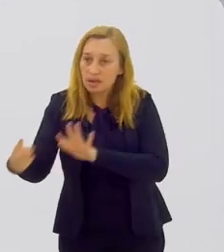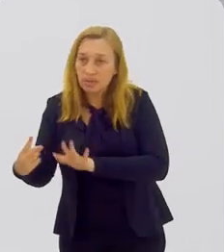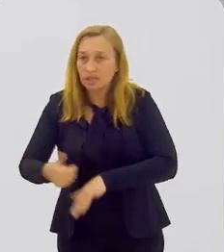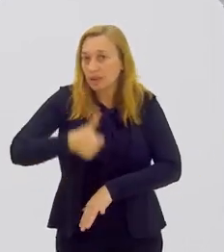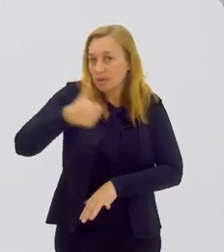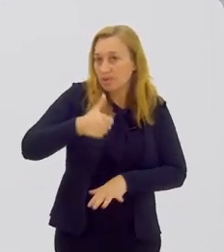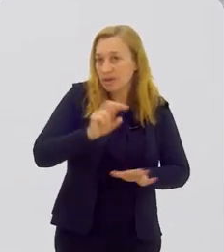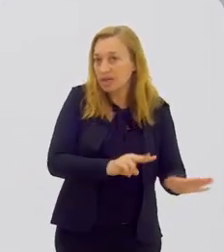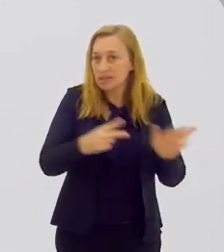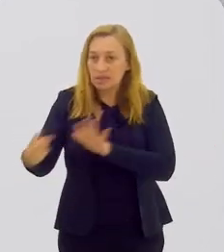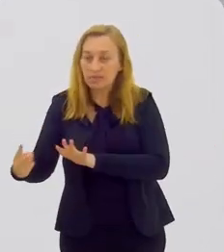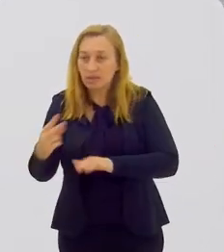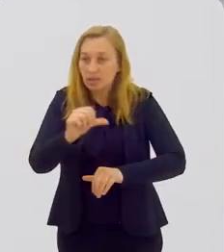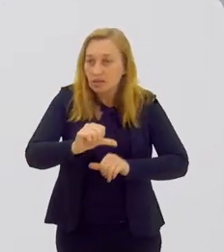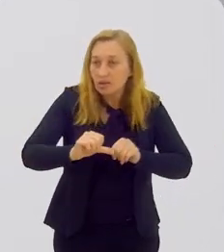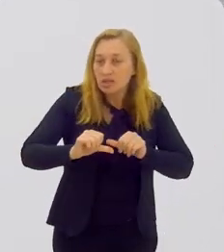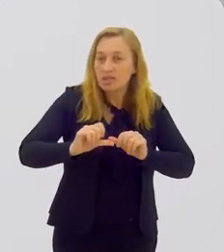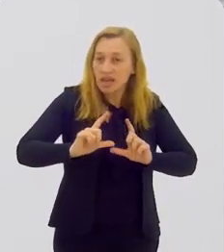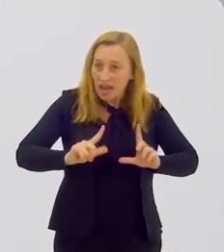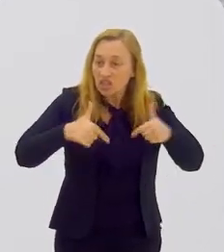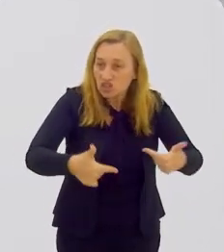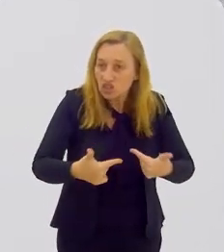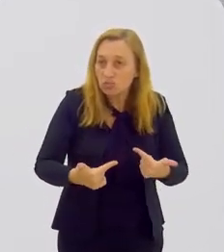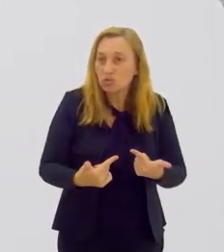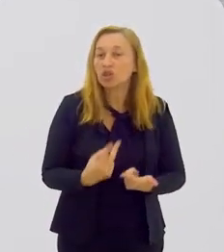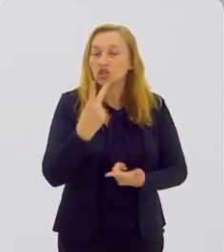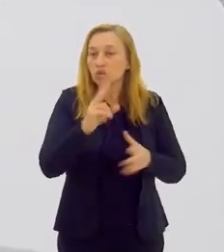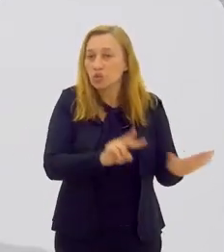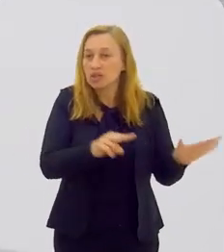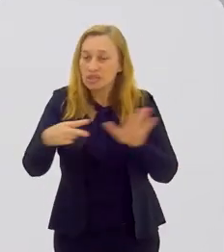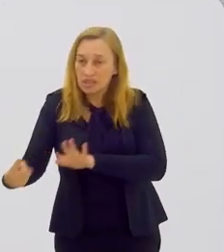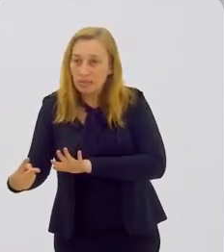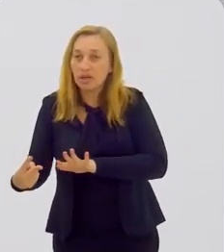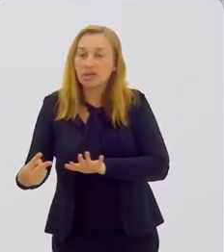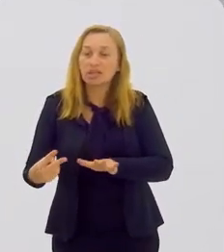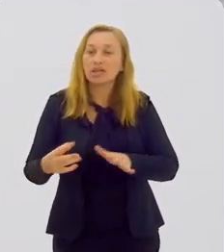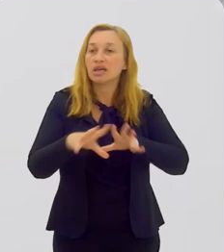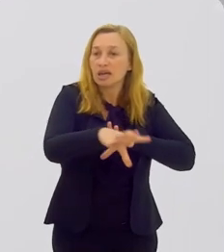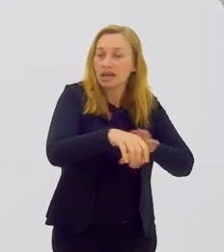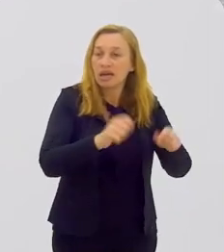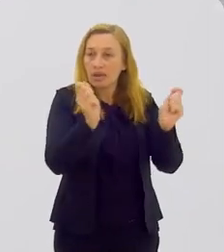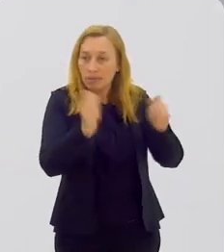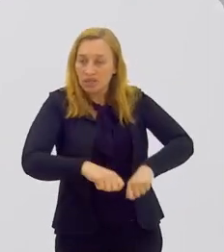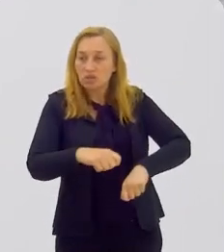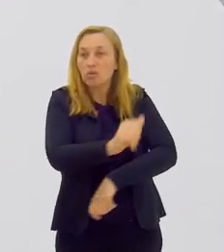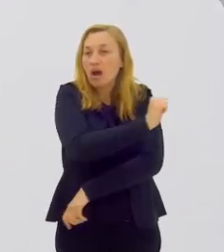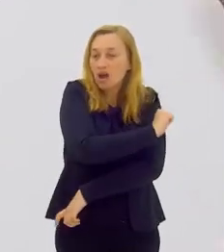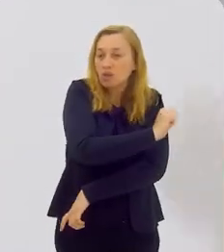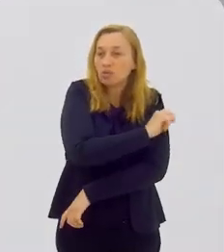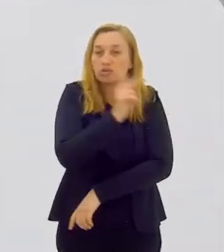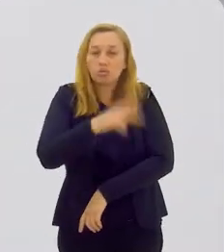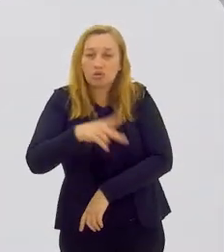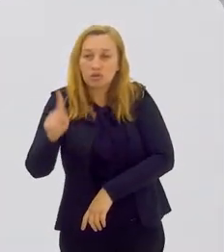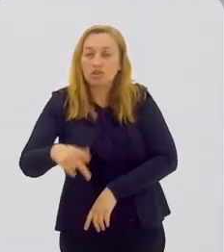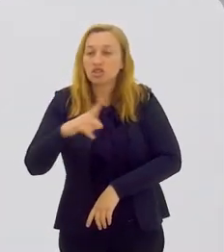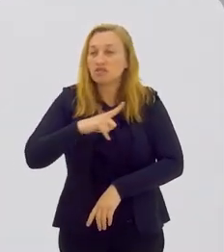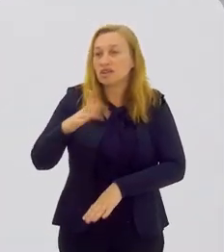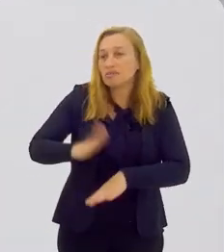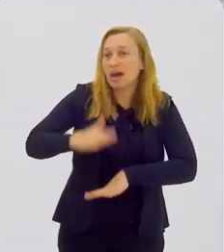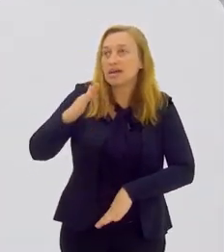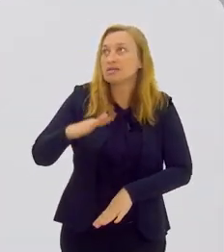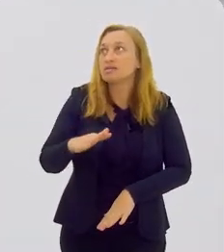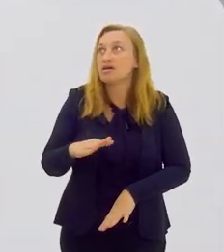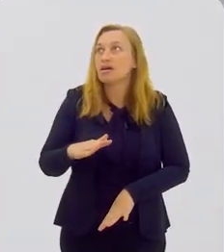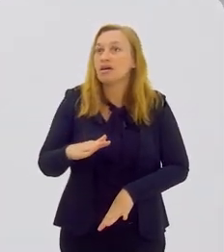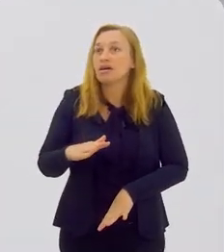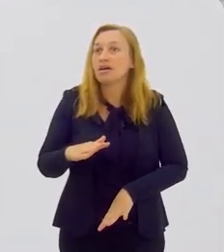Em duas semanas, uma semana nós viramos a chave e uma semana a gente capacitou professores, estudantes, para que eles tivessem mais,